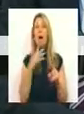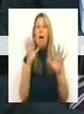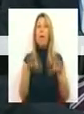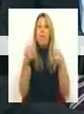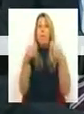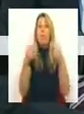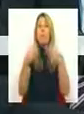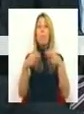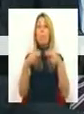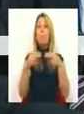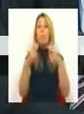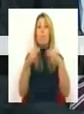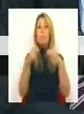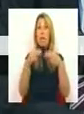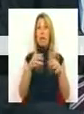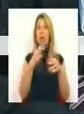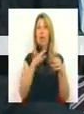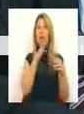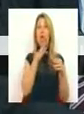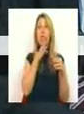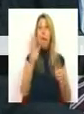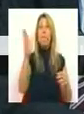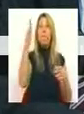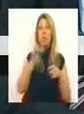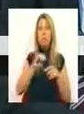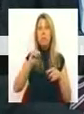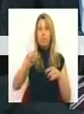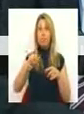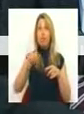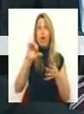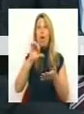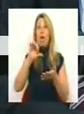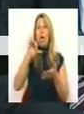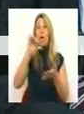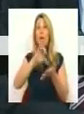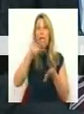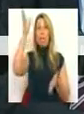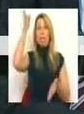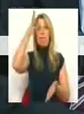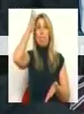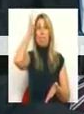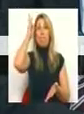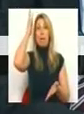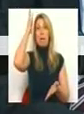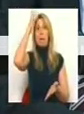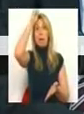muito urgente, em particular no Conselho de Barcelos, e aproveitar esta situação, que se não for feito agora, nesta